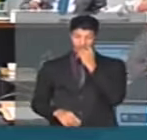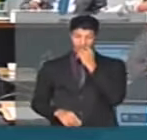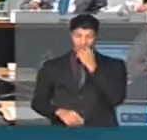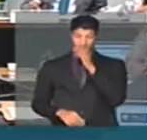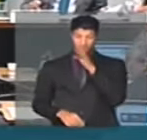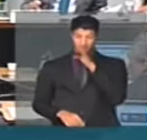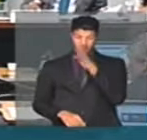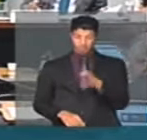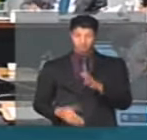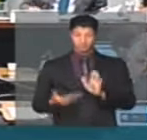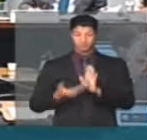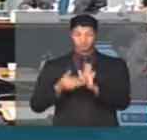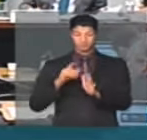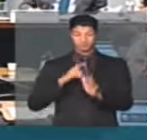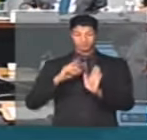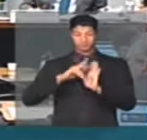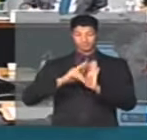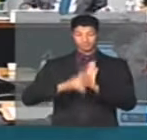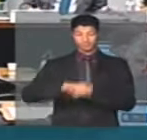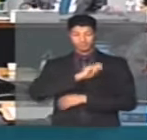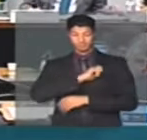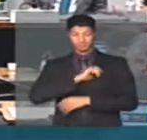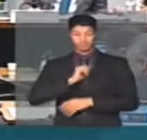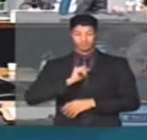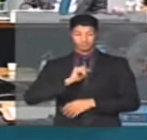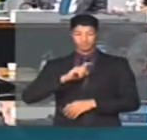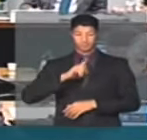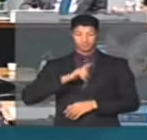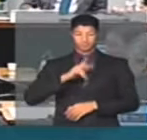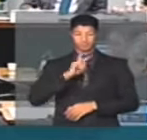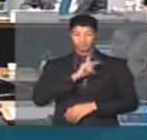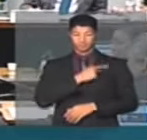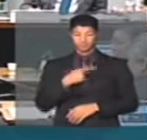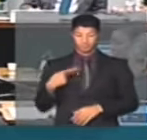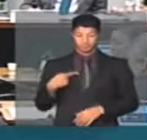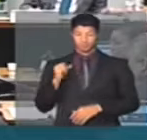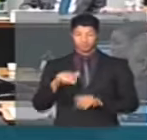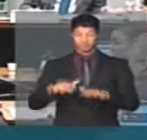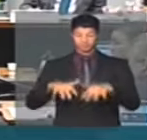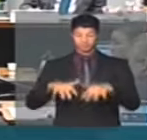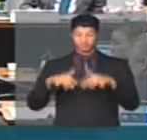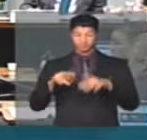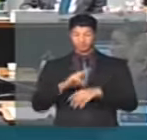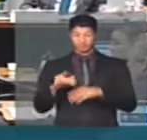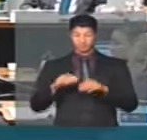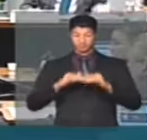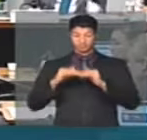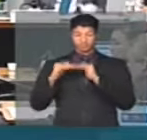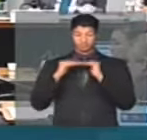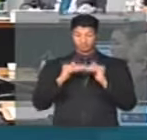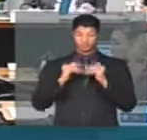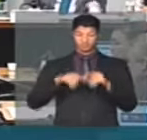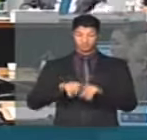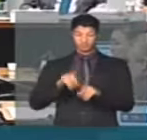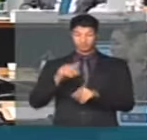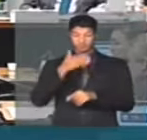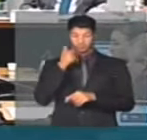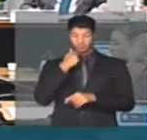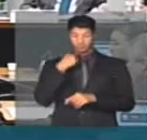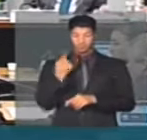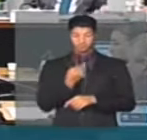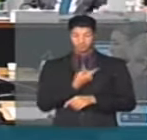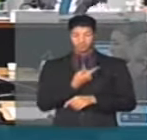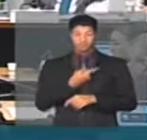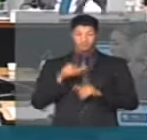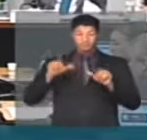se acusa a comissão aqui de ter muito delegado, de ter muito pastor. Se for para o plenário, vai equalizar tudo isso. Então, é melhor que a